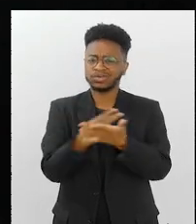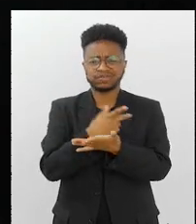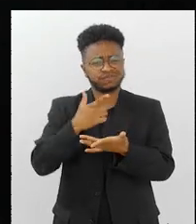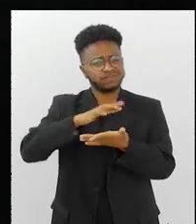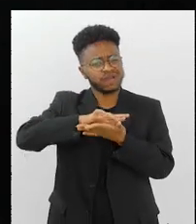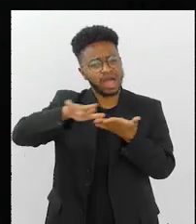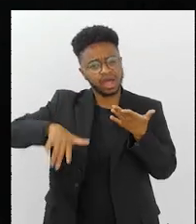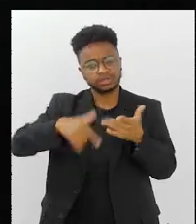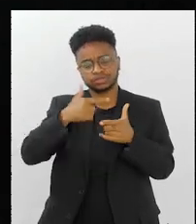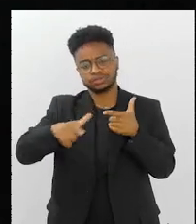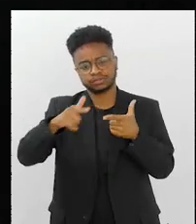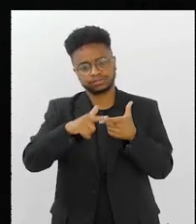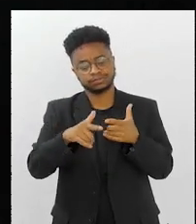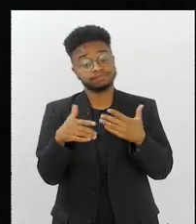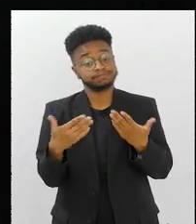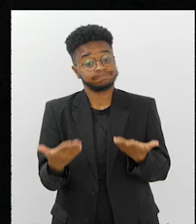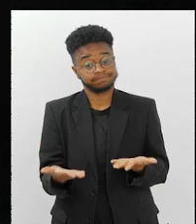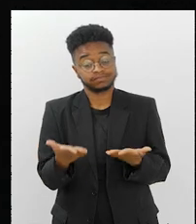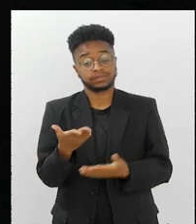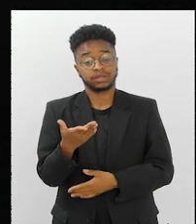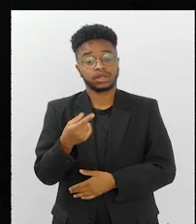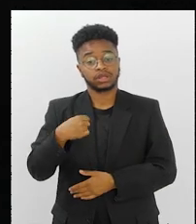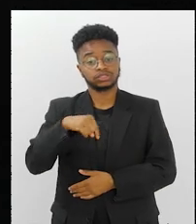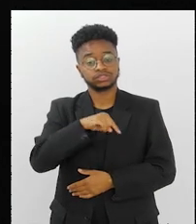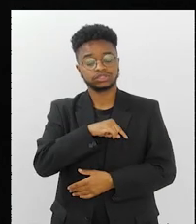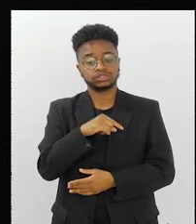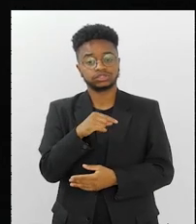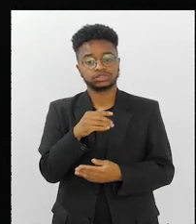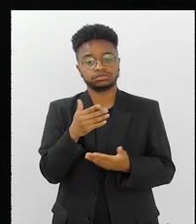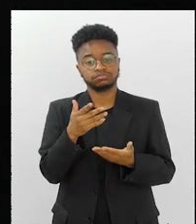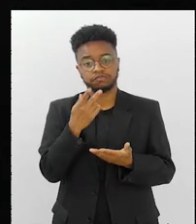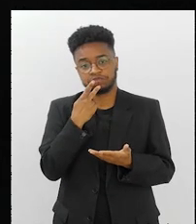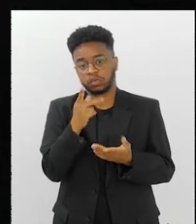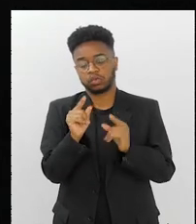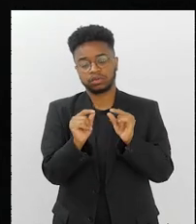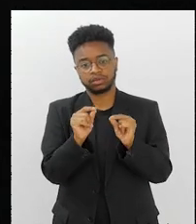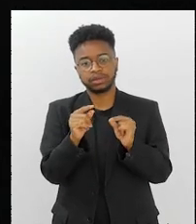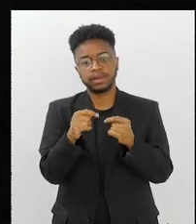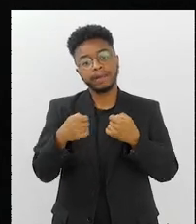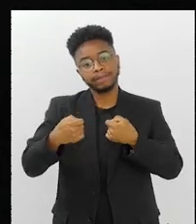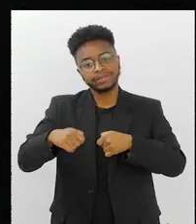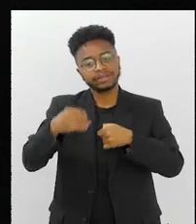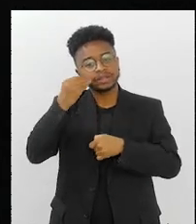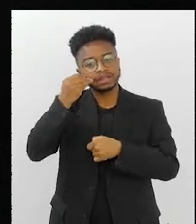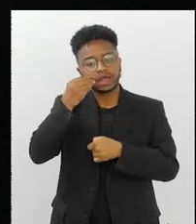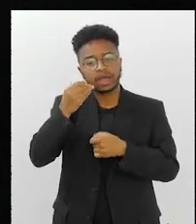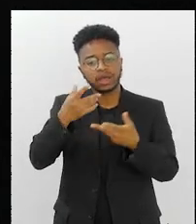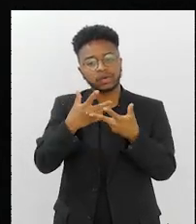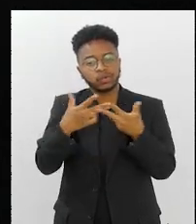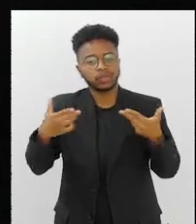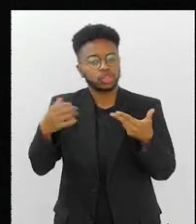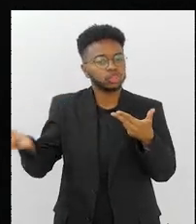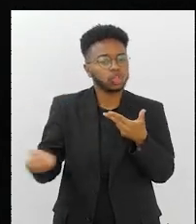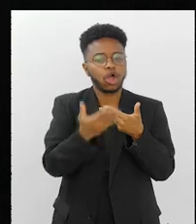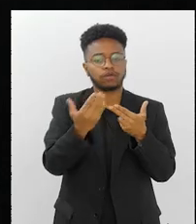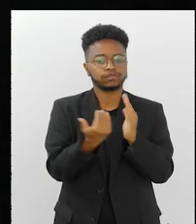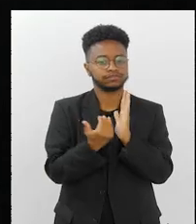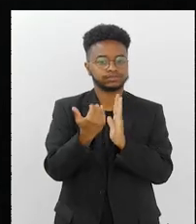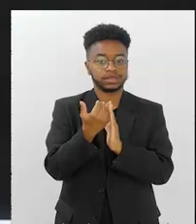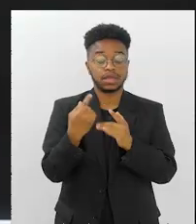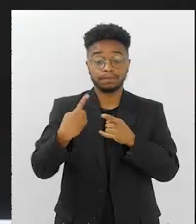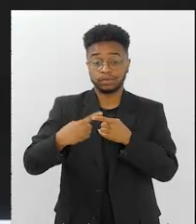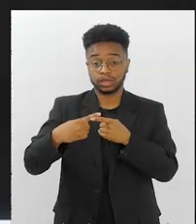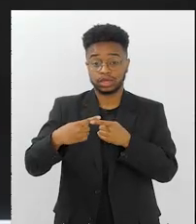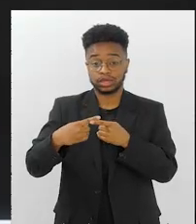vários problemas eh e aí assim a gente falou nós temos que apostar em algo muito inovador